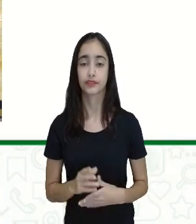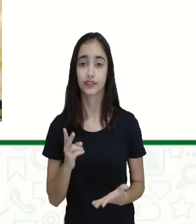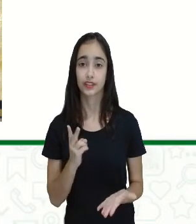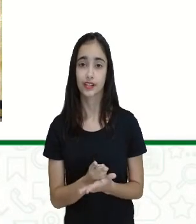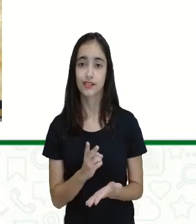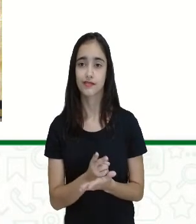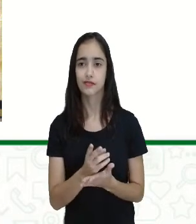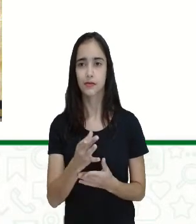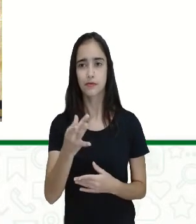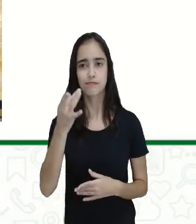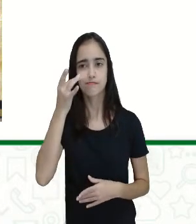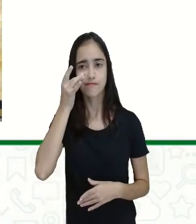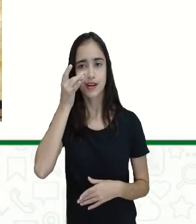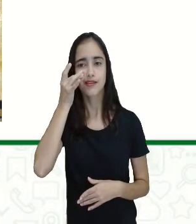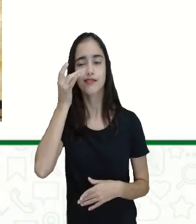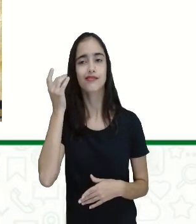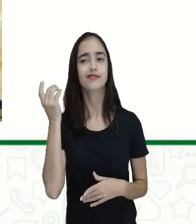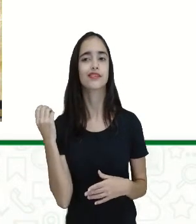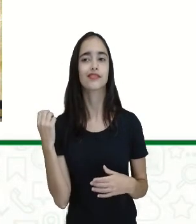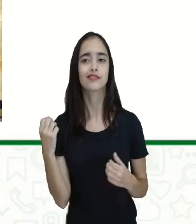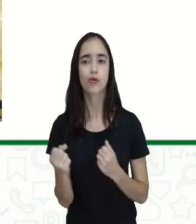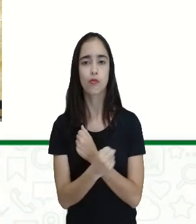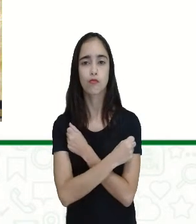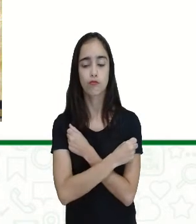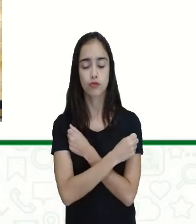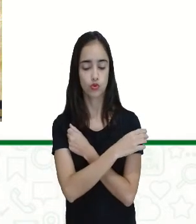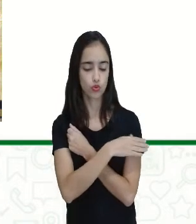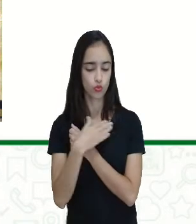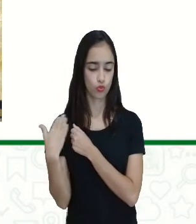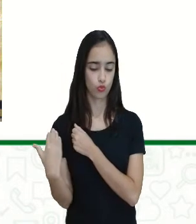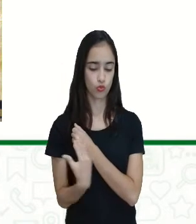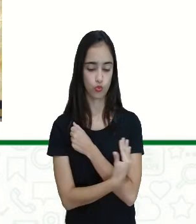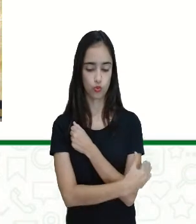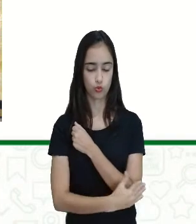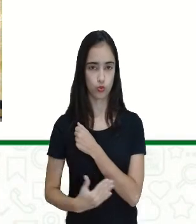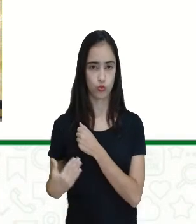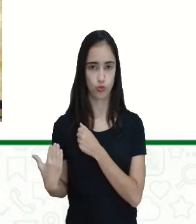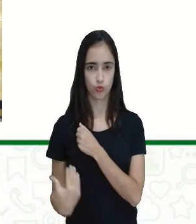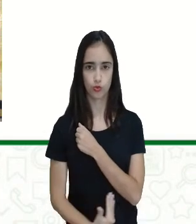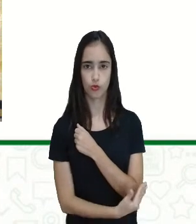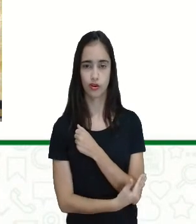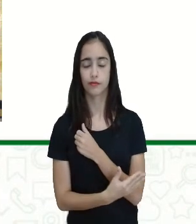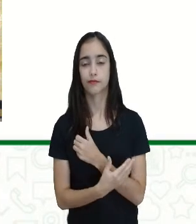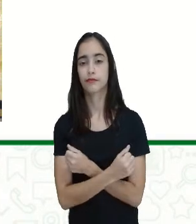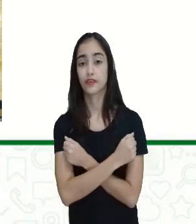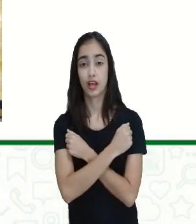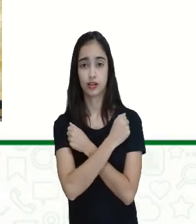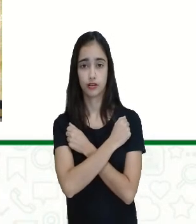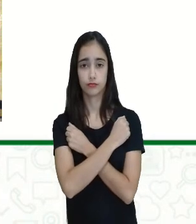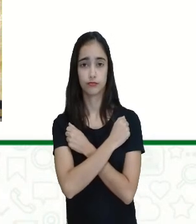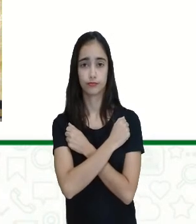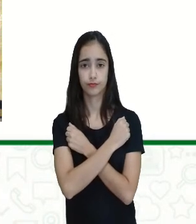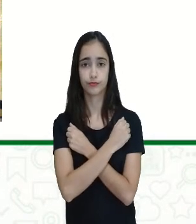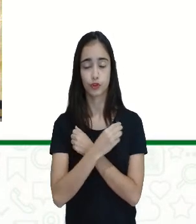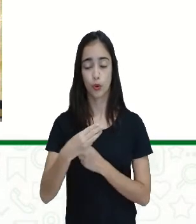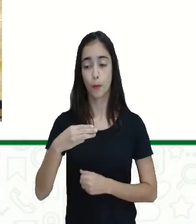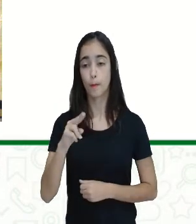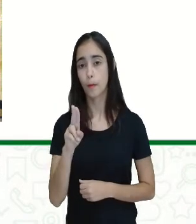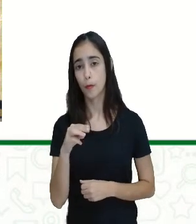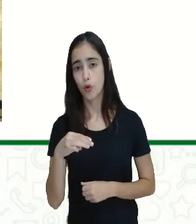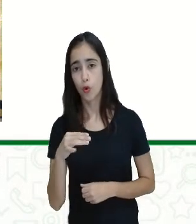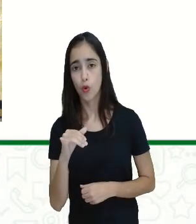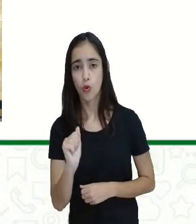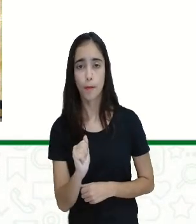funerário mesmo, né? Uma arte funerária, é uma arte que está presente nas catacumbas, nas